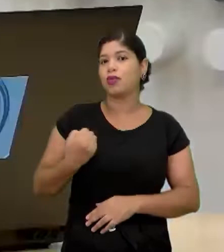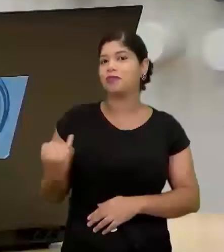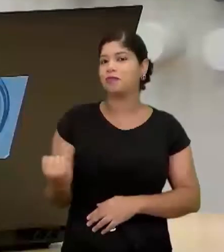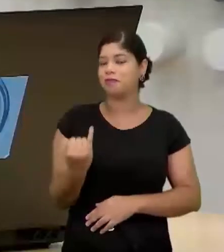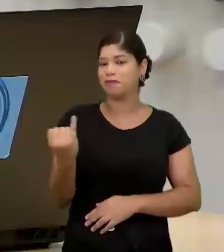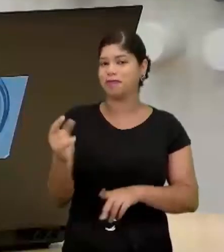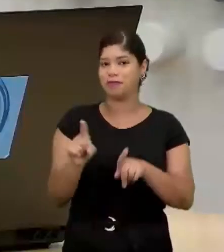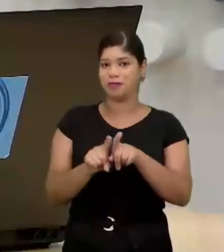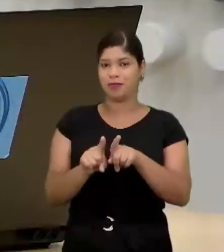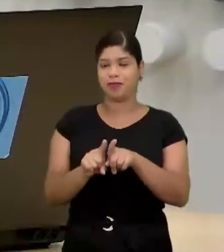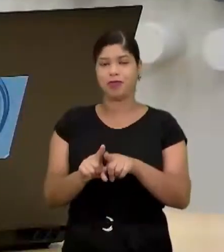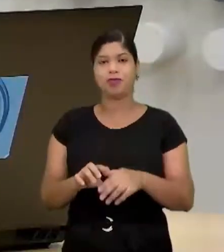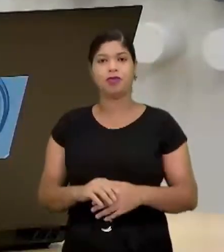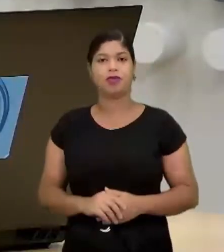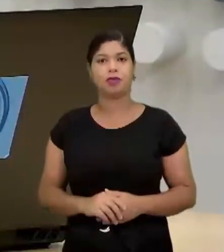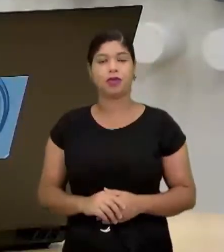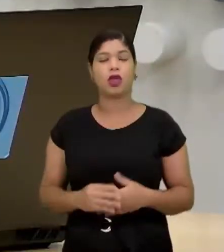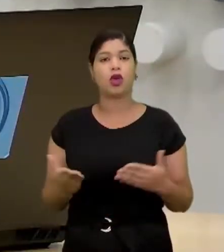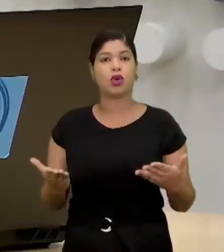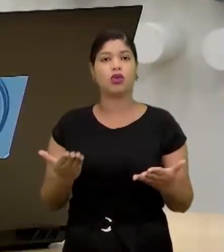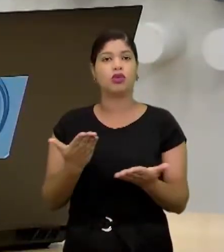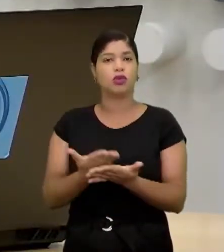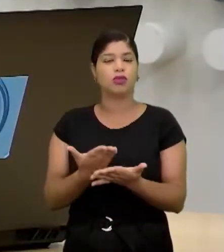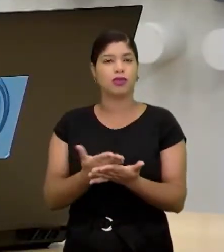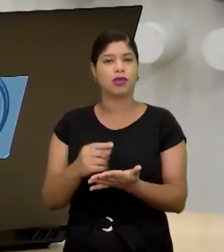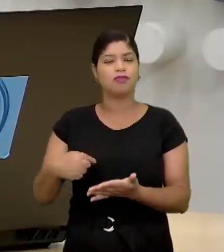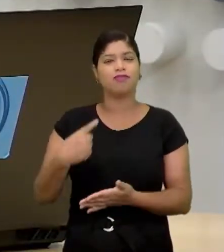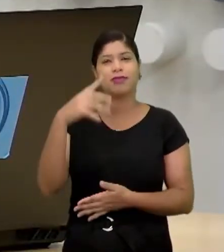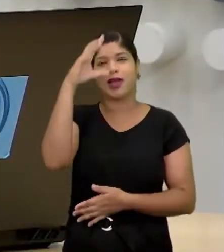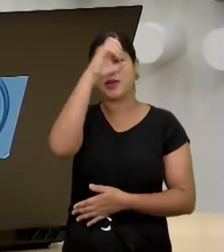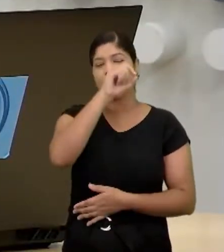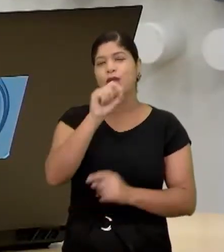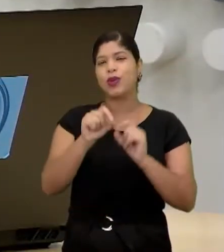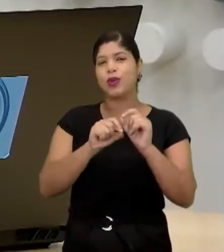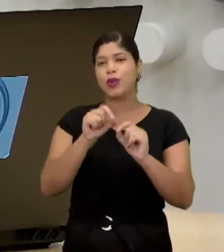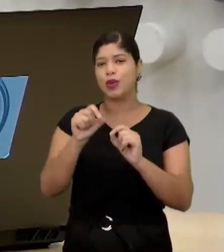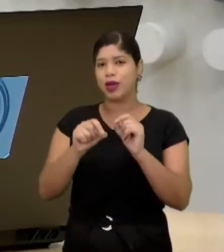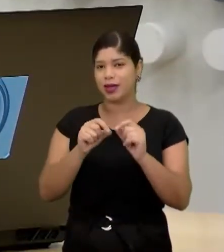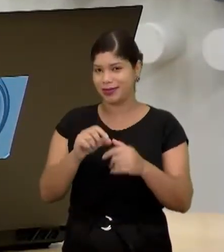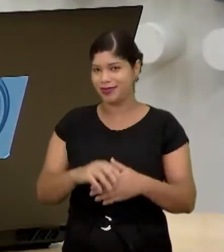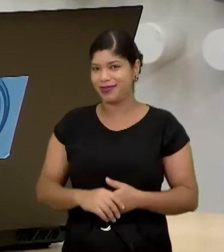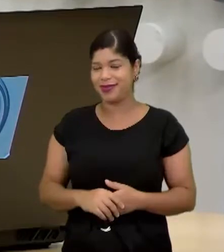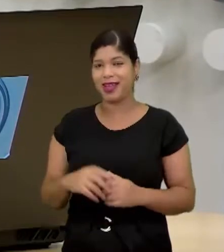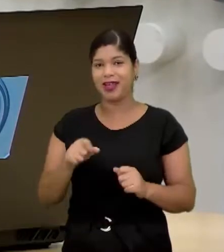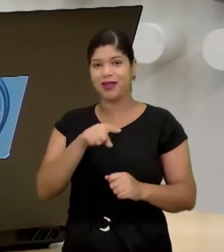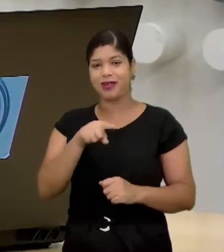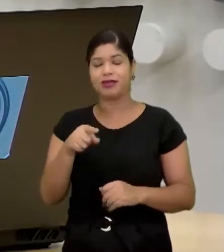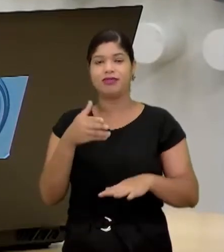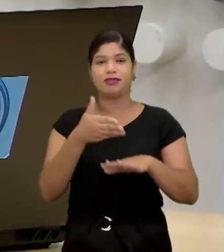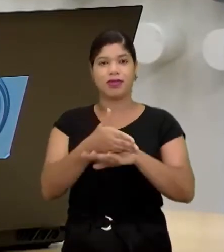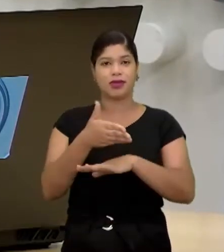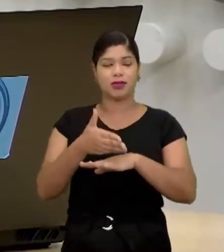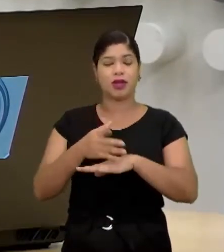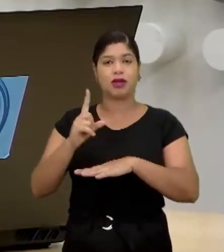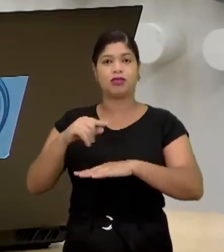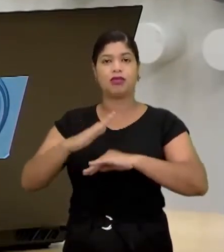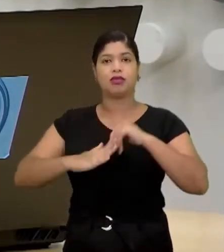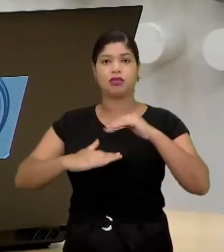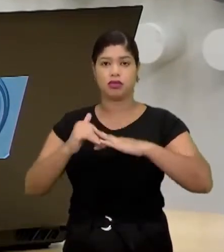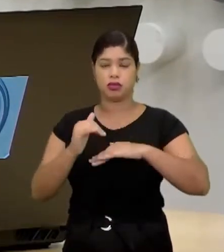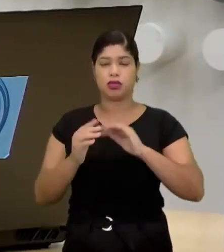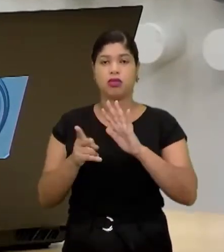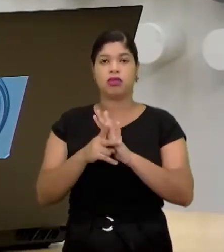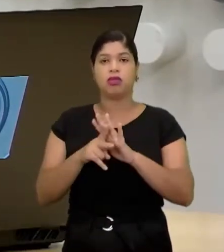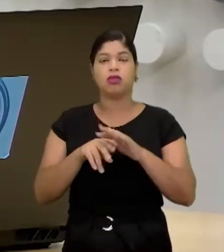importam e na aula de hoje pessoal a gente vai aqui mobilizar uma a cidade que é uma habilidade